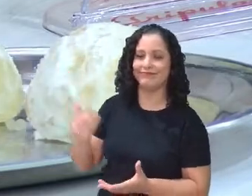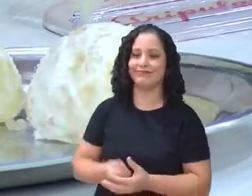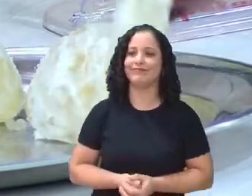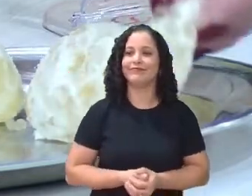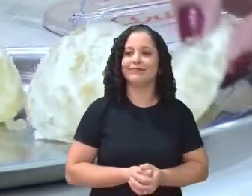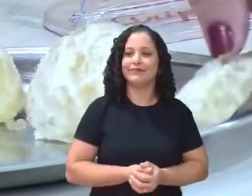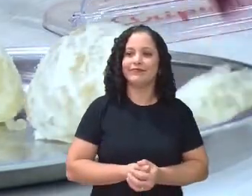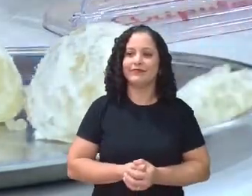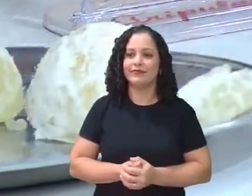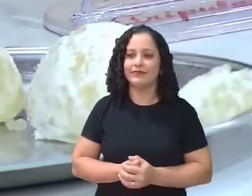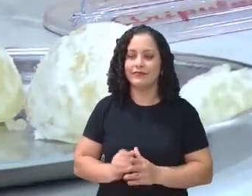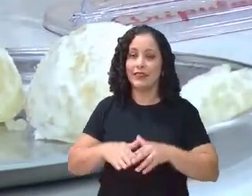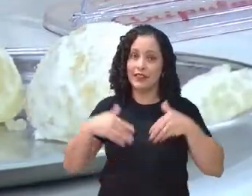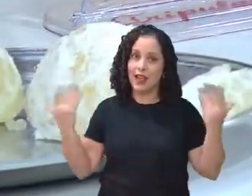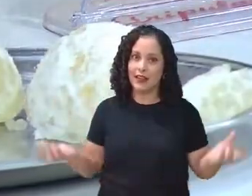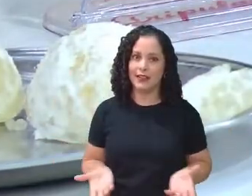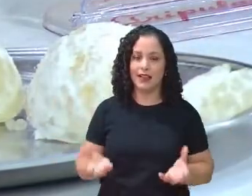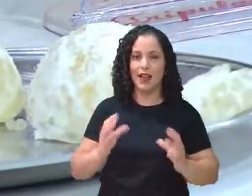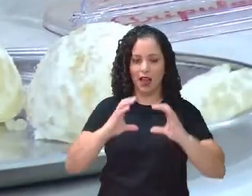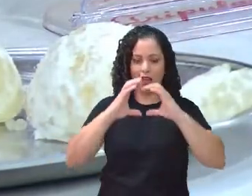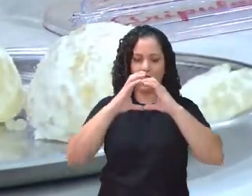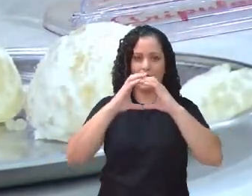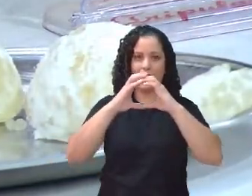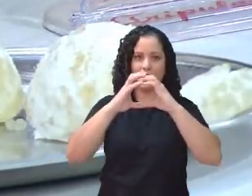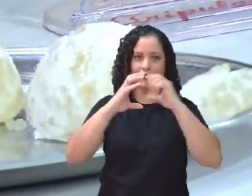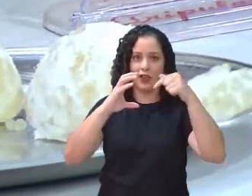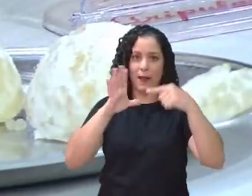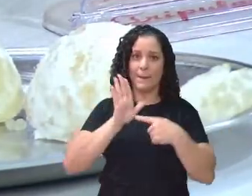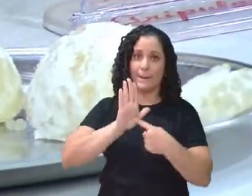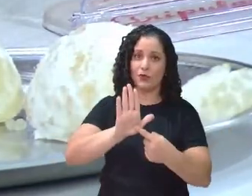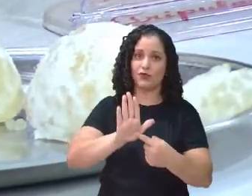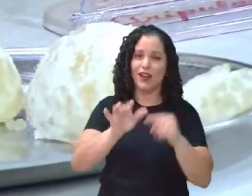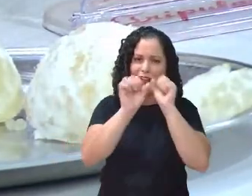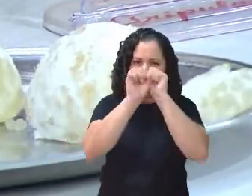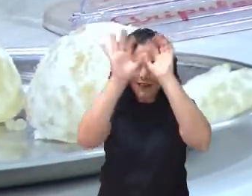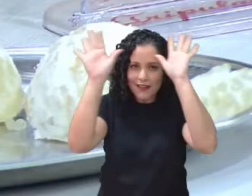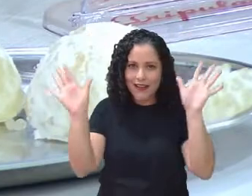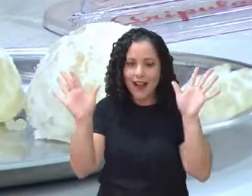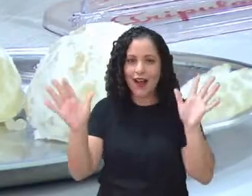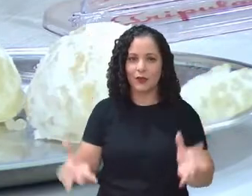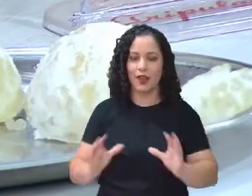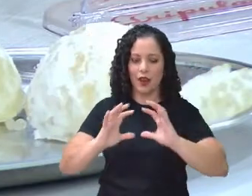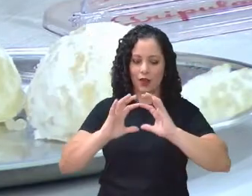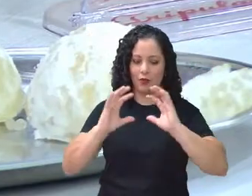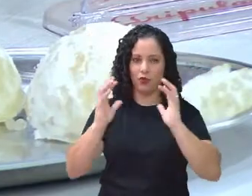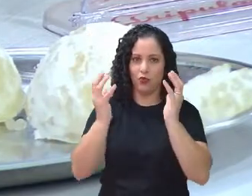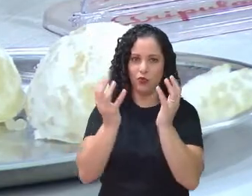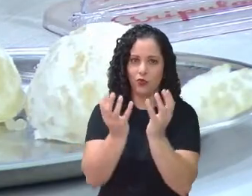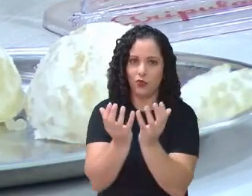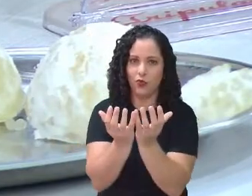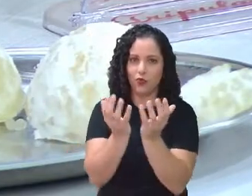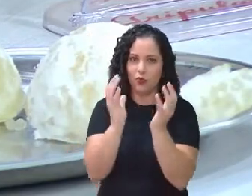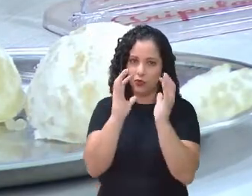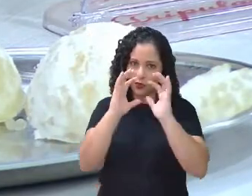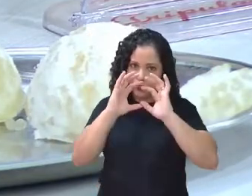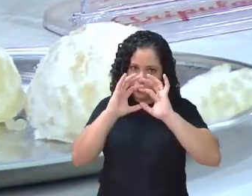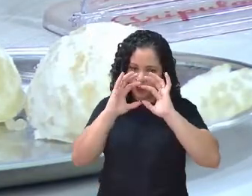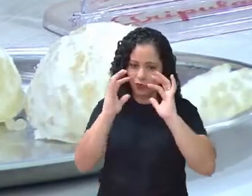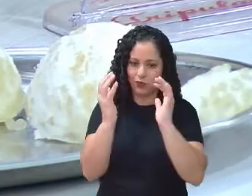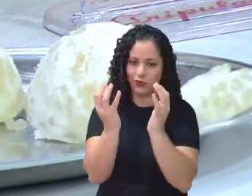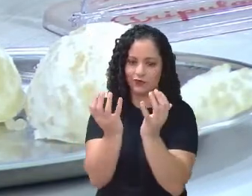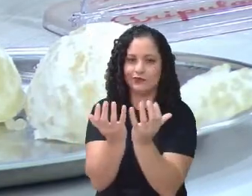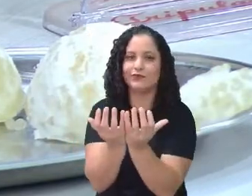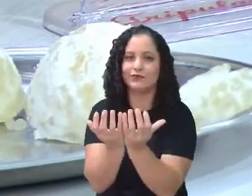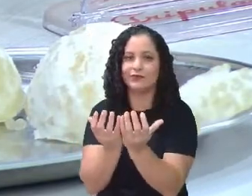fusos. E aí, a laranja nos representa bem. Não é redonda, ela também é fusiforme, é achatada